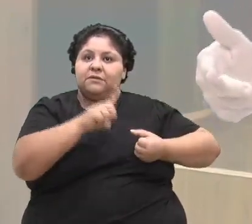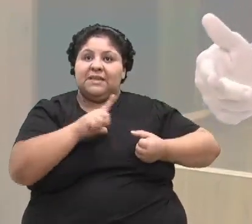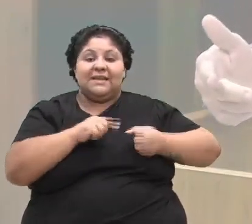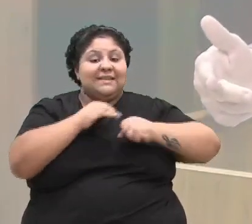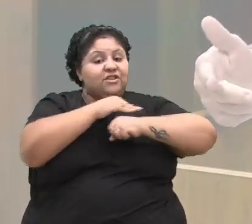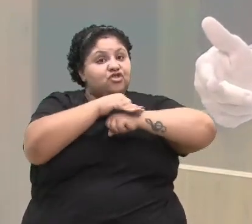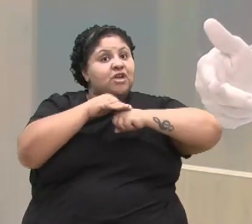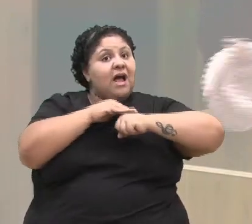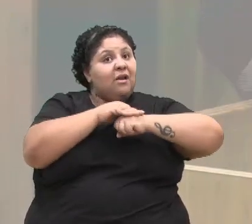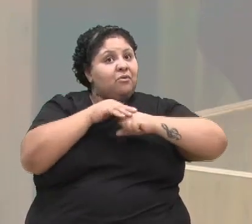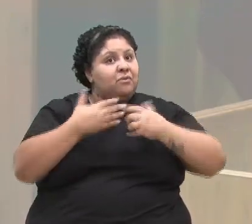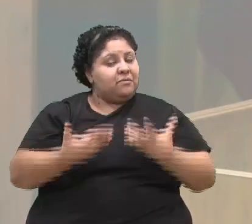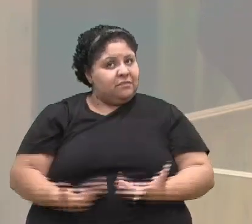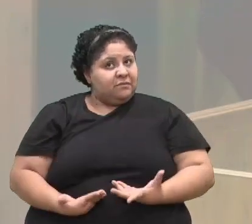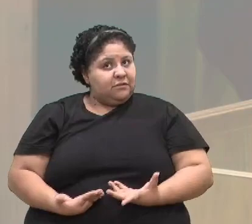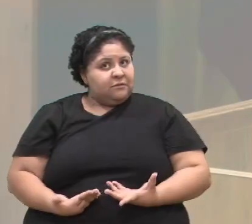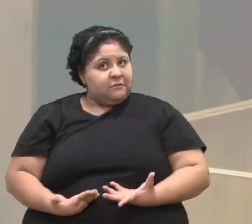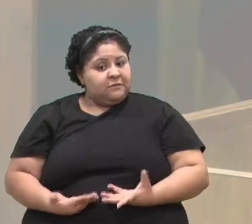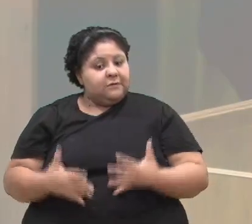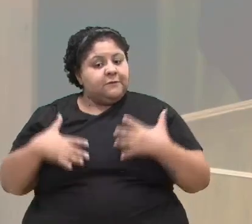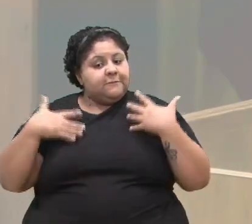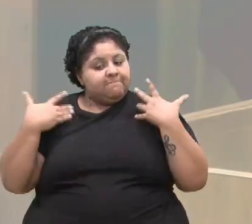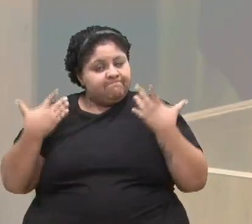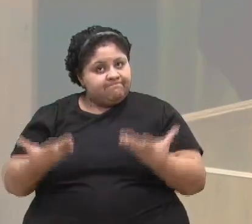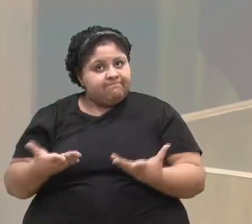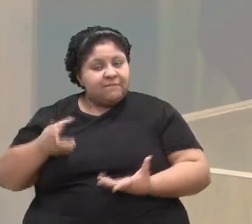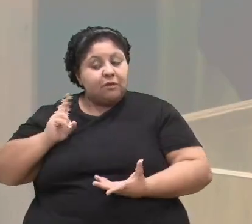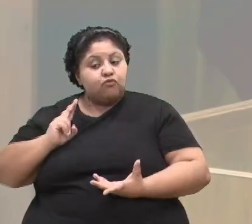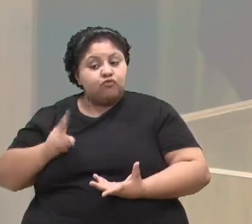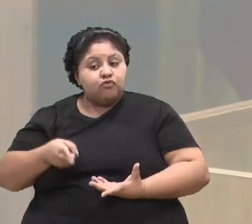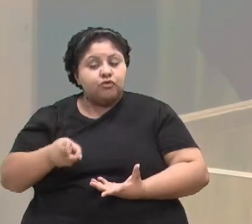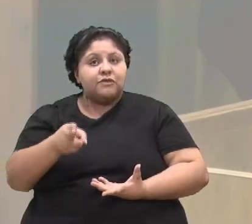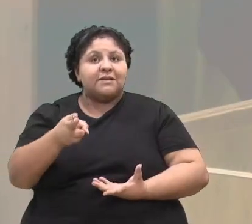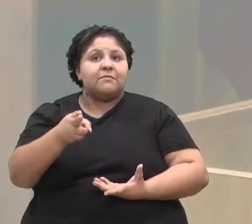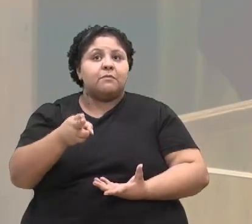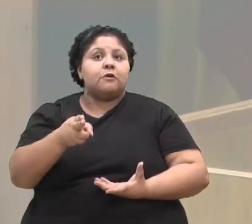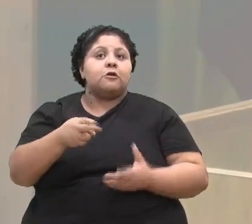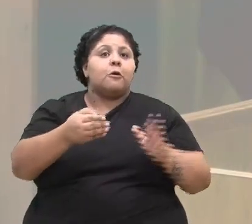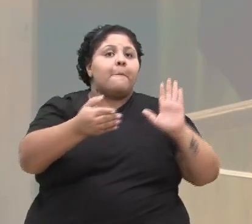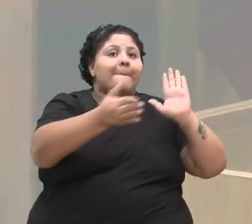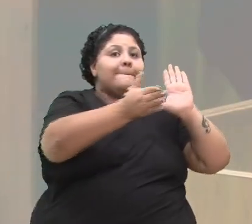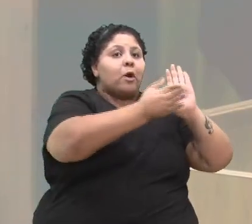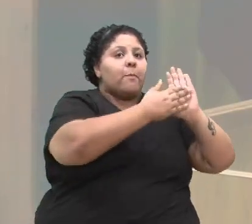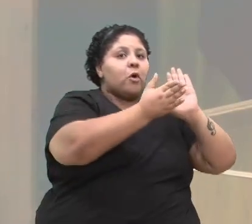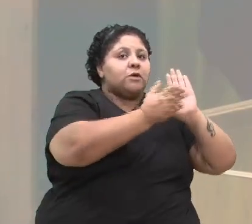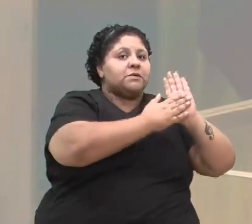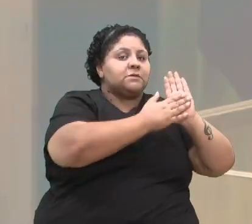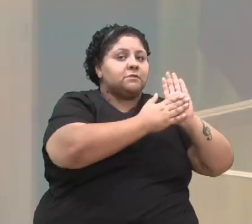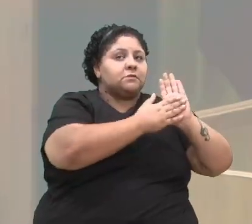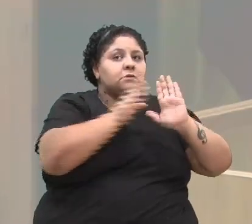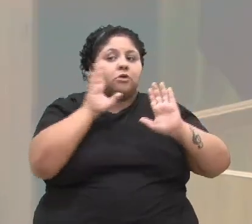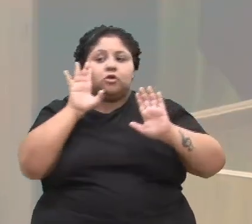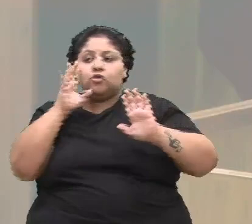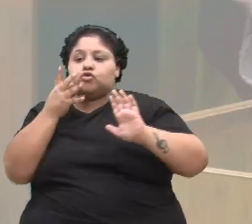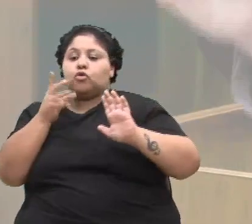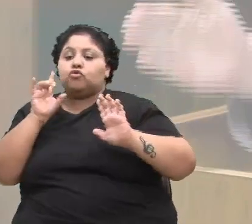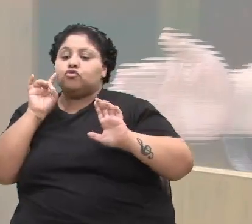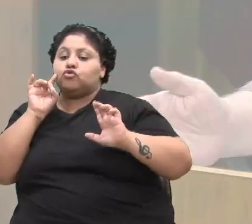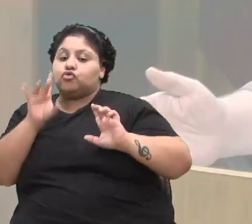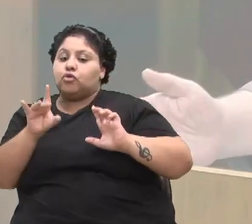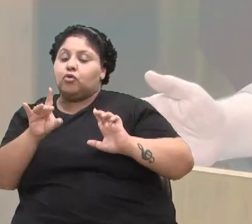diálogo. Então, venha sempre com uma proposta. Solução só é solução quando